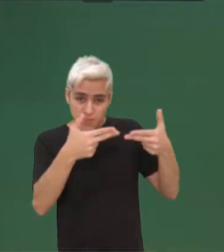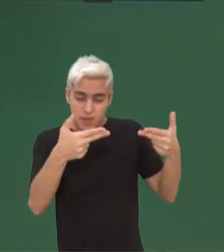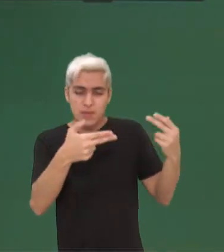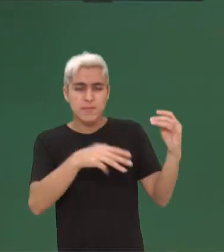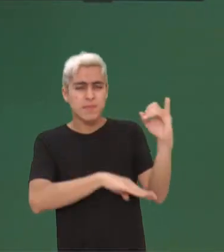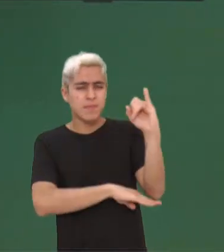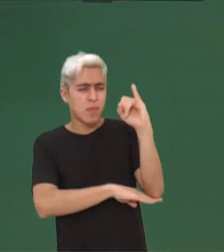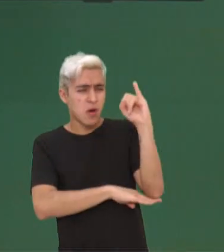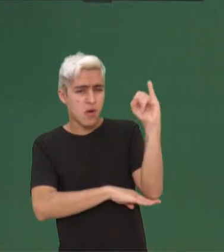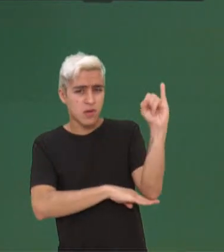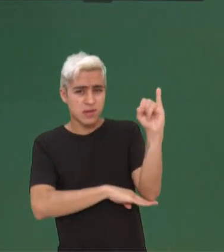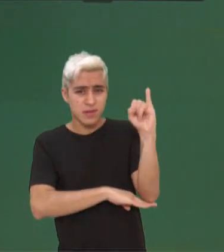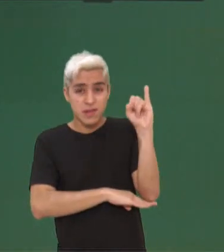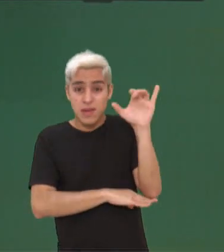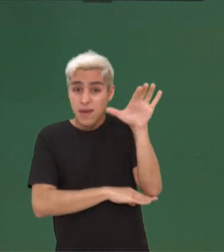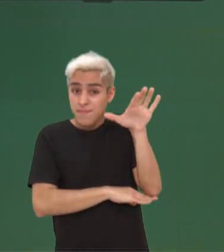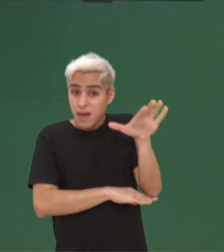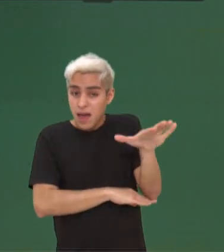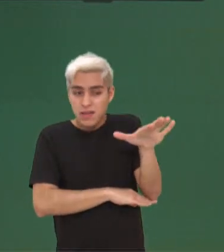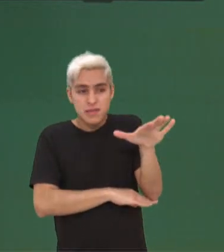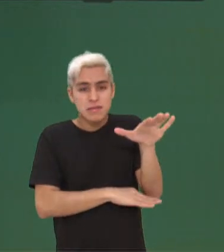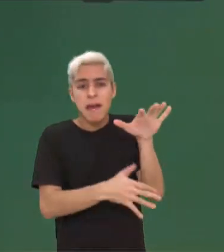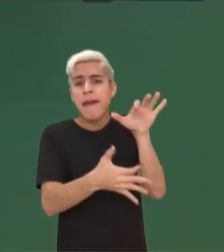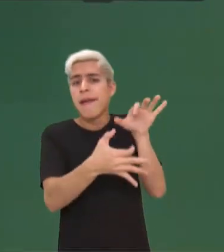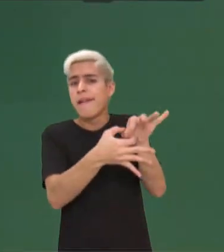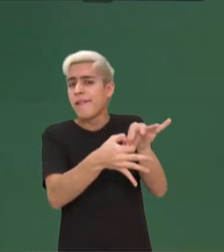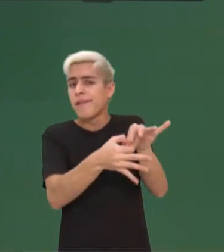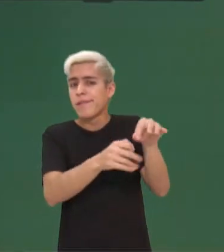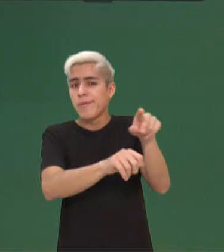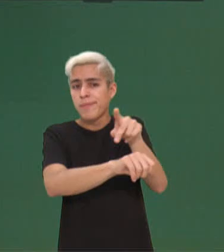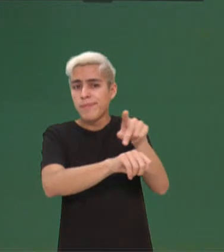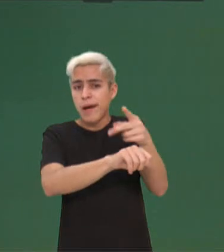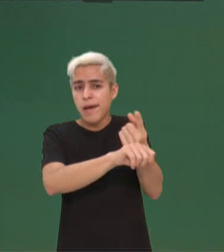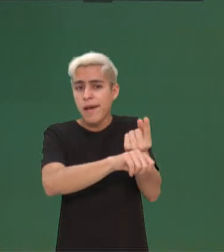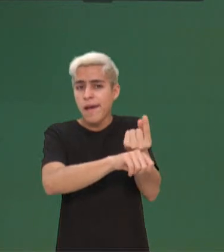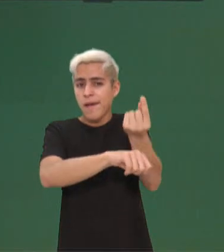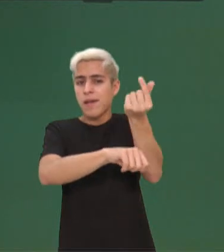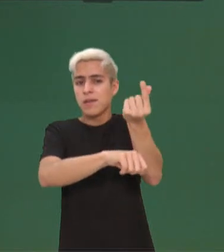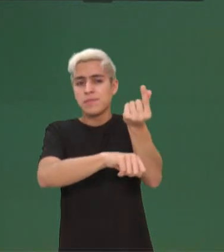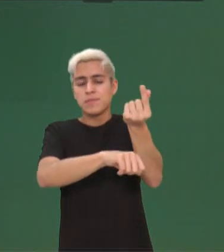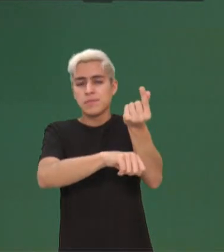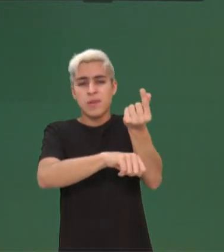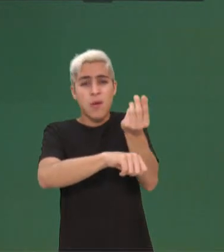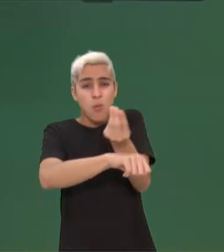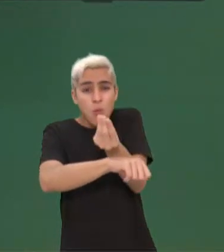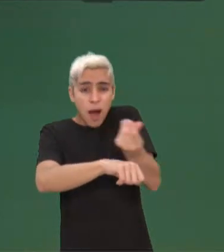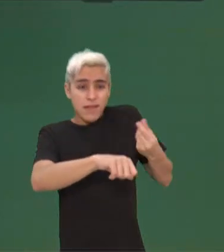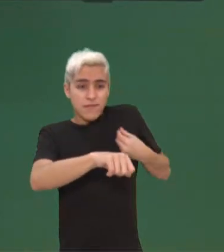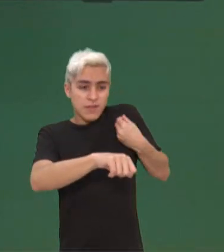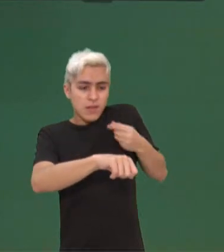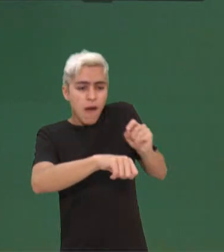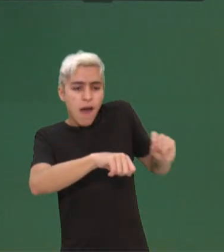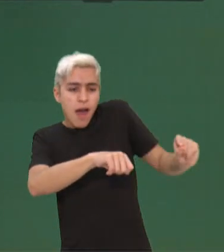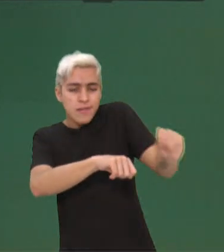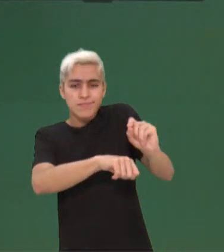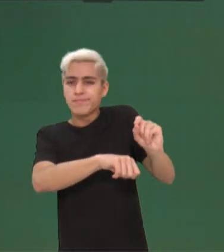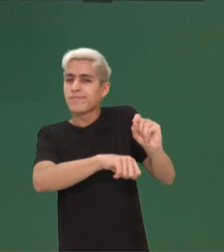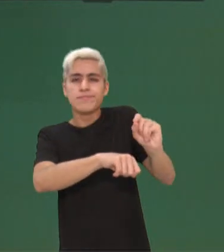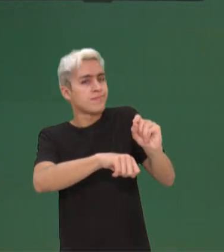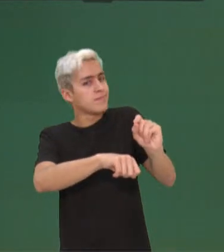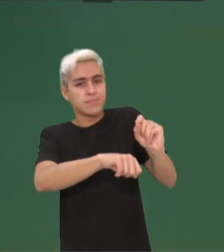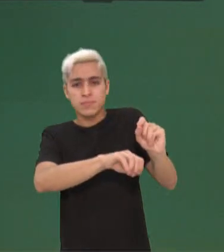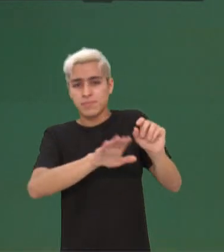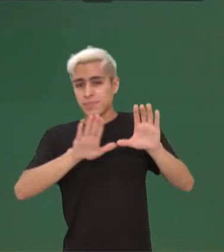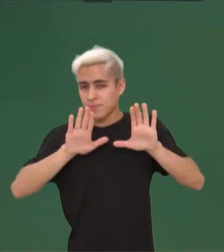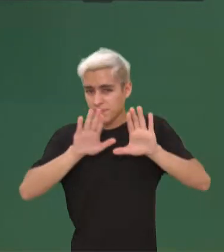importante, mas que ela não está ligada necessariamente com o desenvolvimento e principalmente com a qualidade de vida das pessoas. Então agora